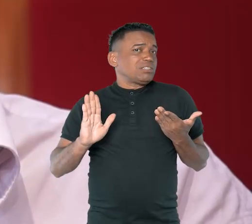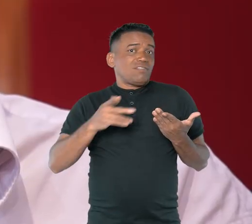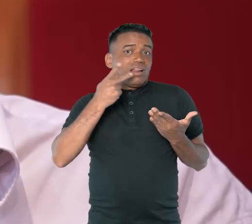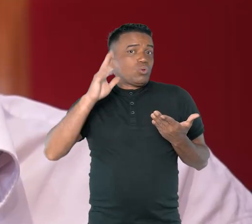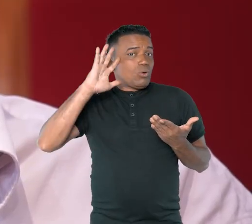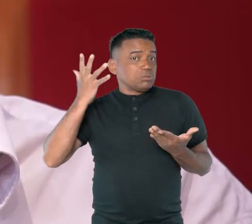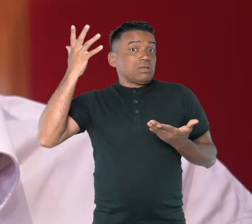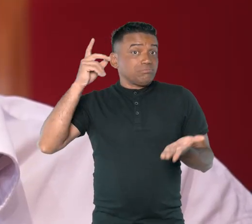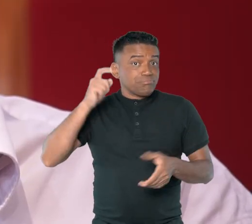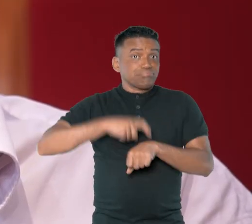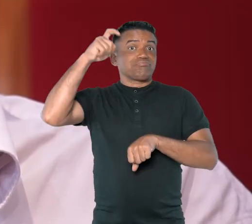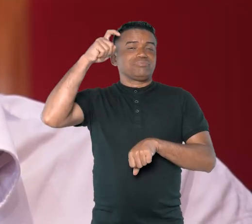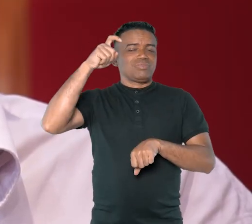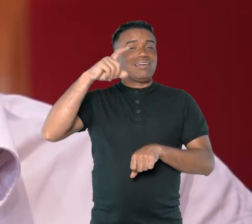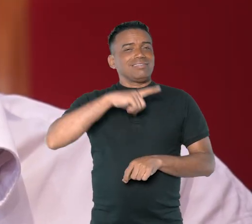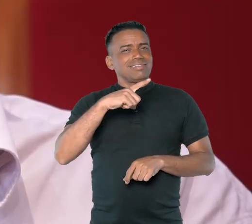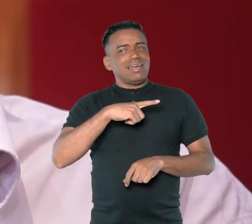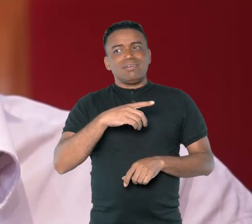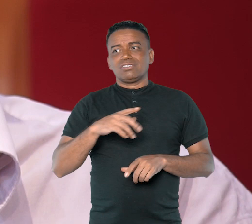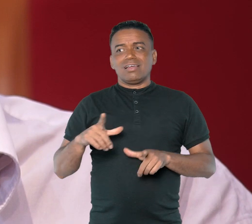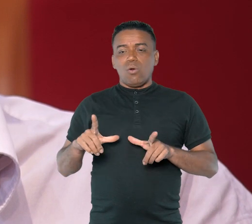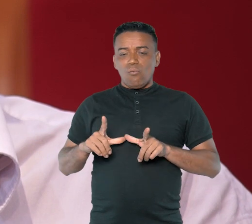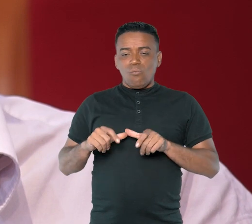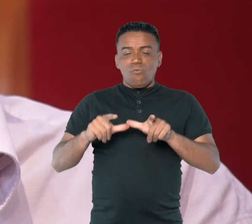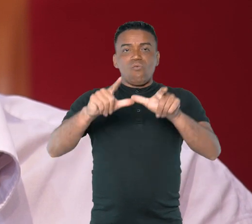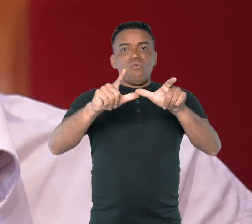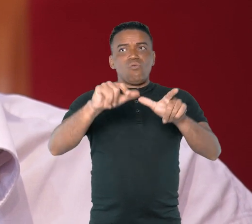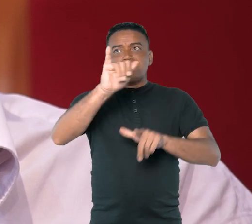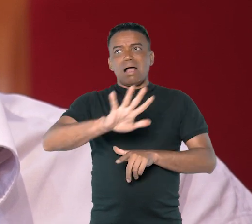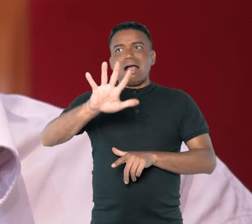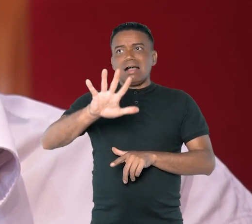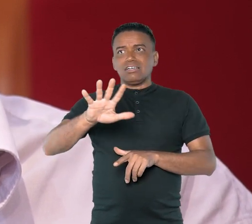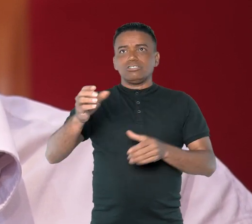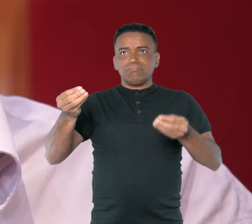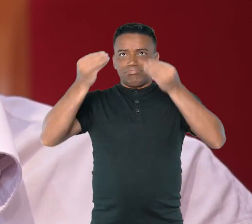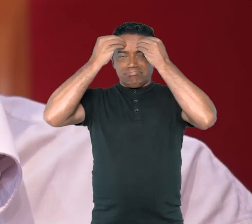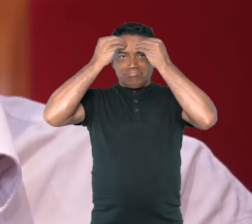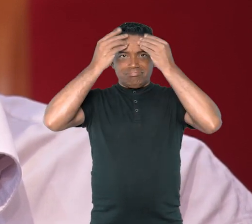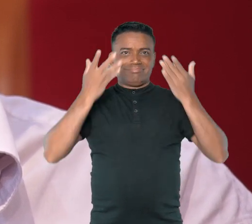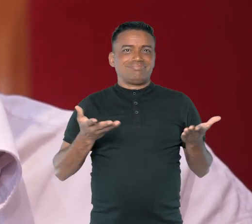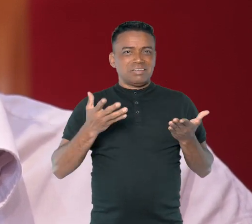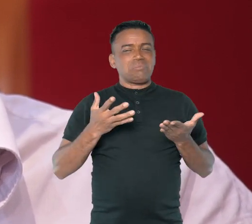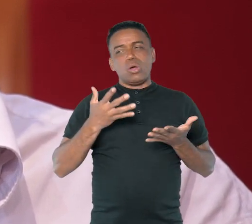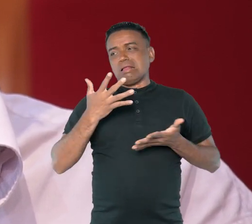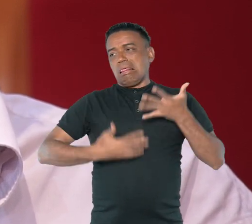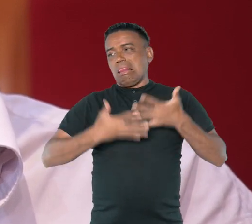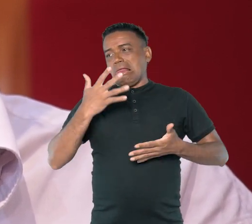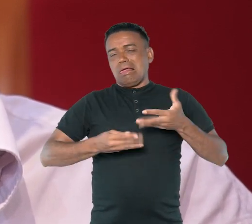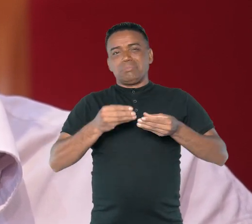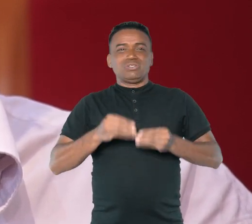né? Eu acho que tem isso de você não viajar também com imagens prontas, né? Que isso também pode ser um estraga-prazeres,